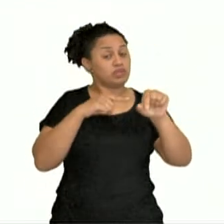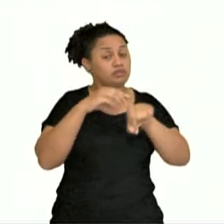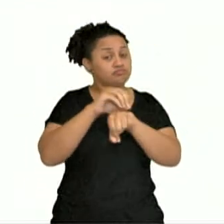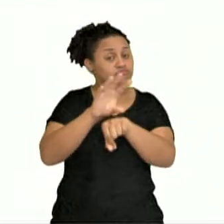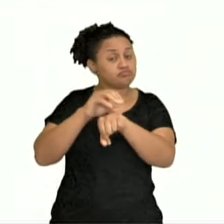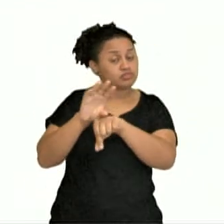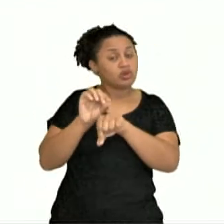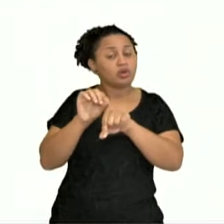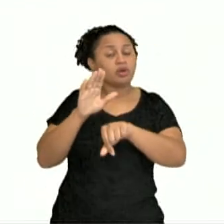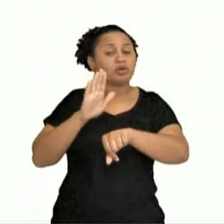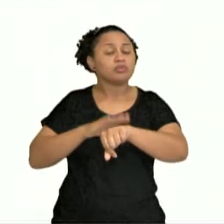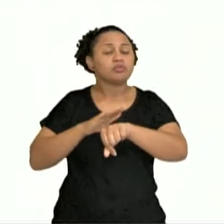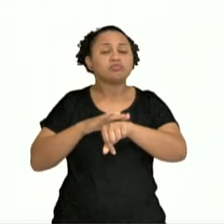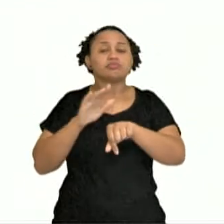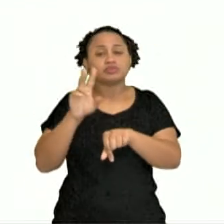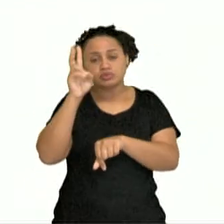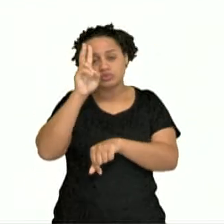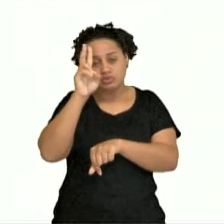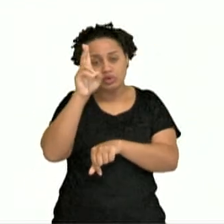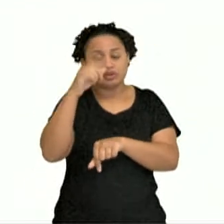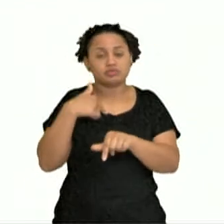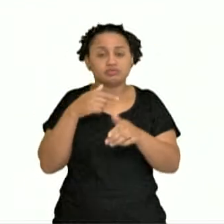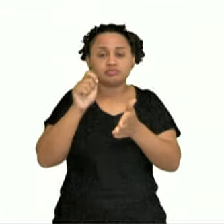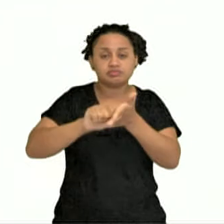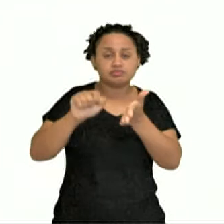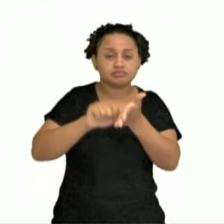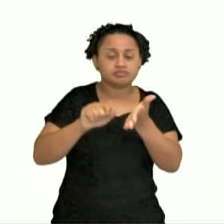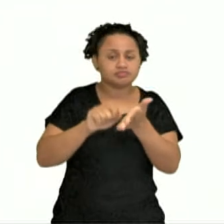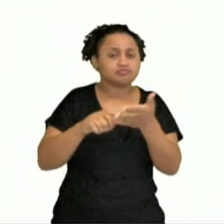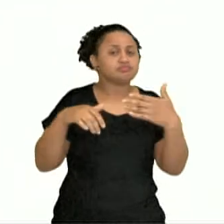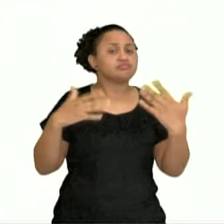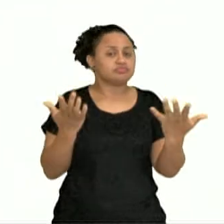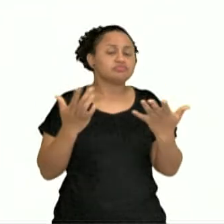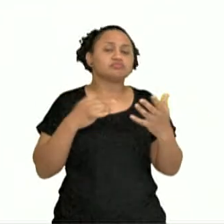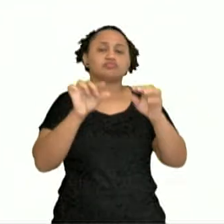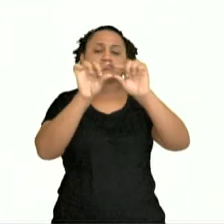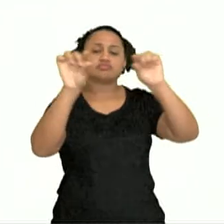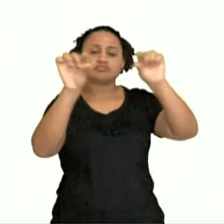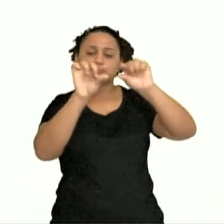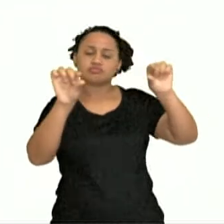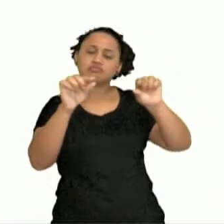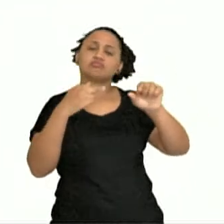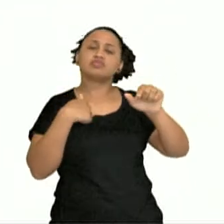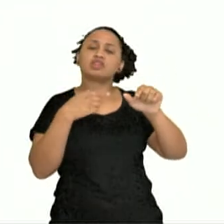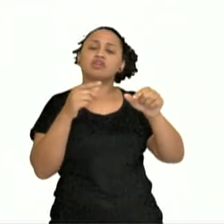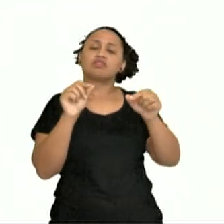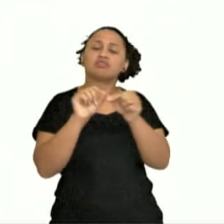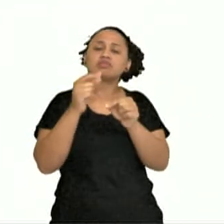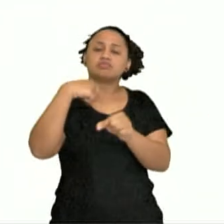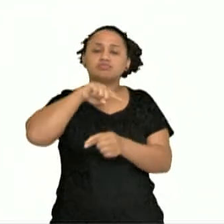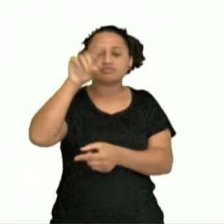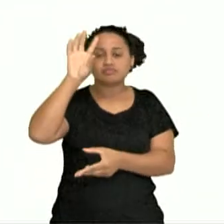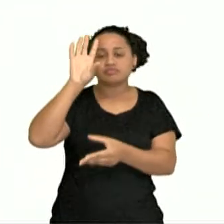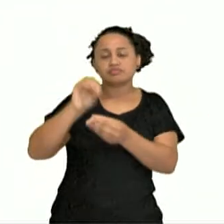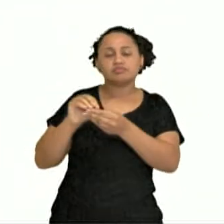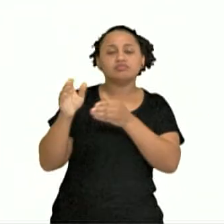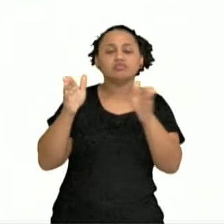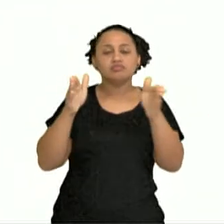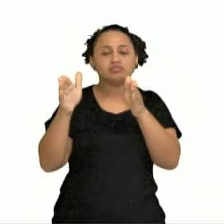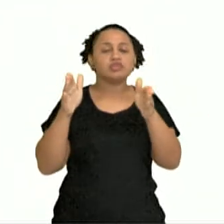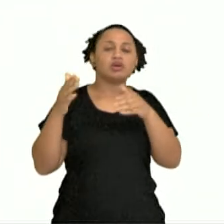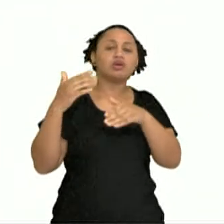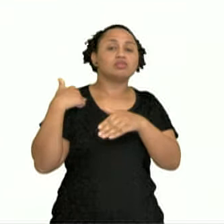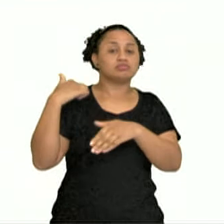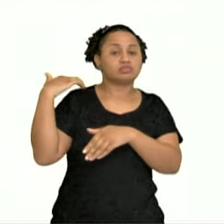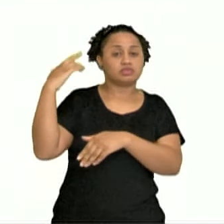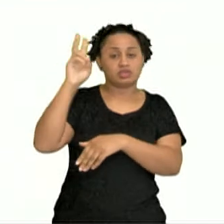momento histórico em que foi concebida. Pensa lá, será que esses versos estão nos levando a algum lugar da história que